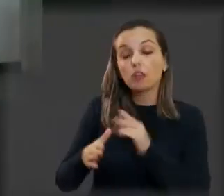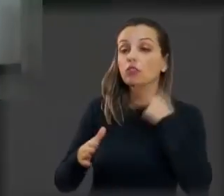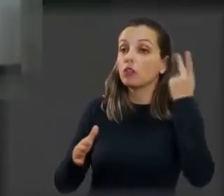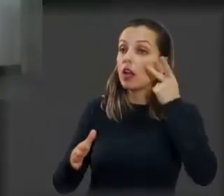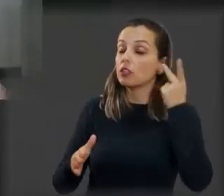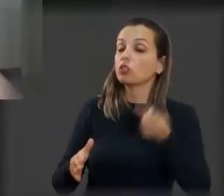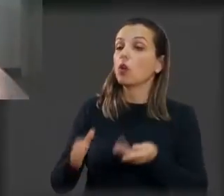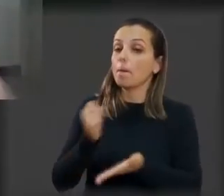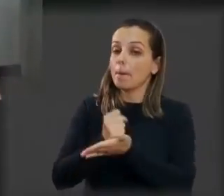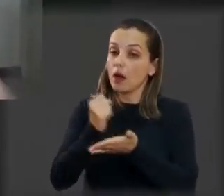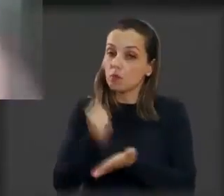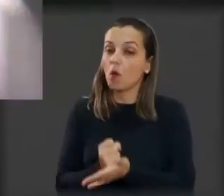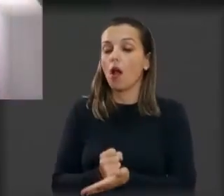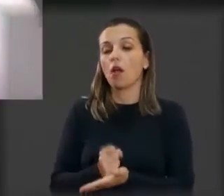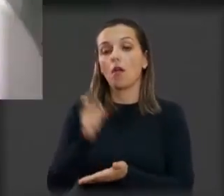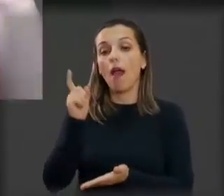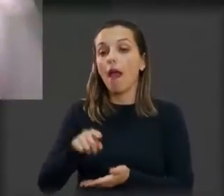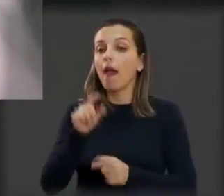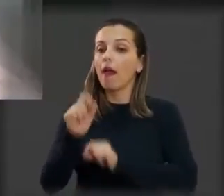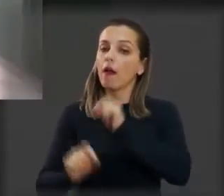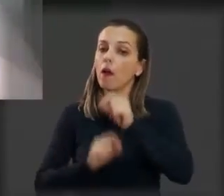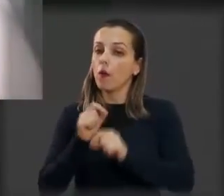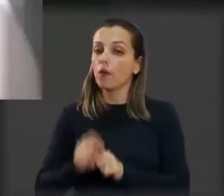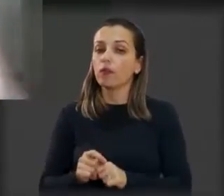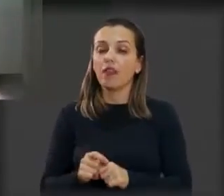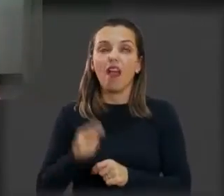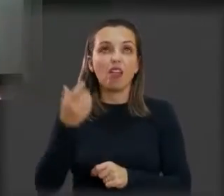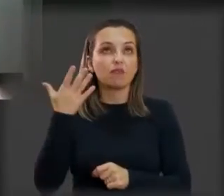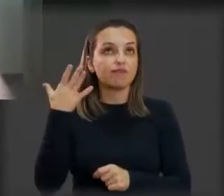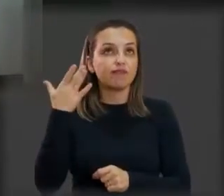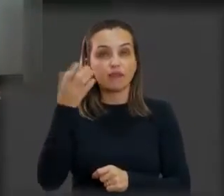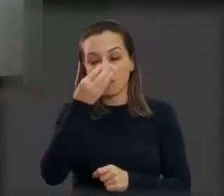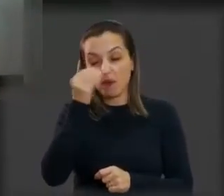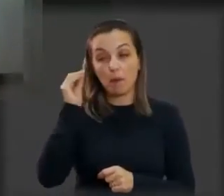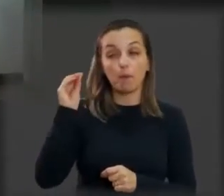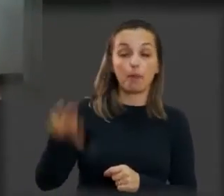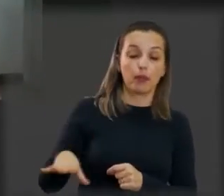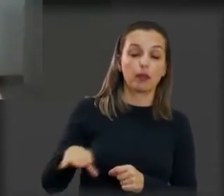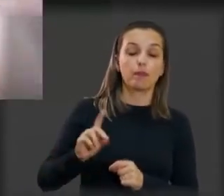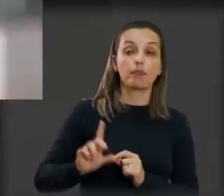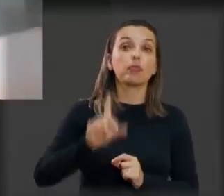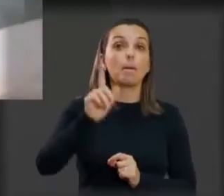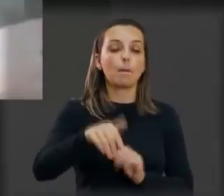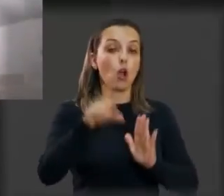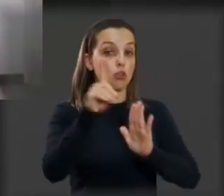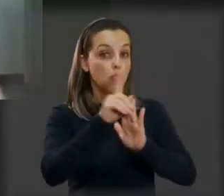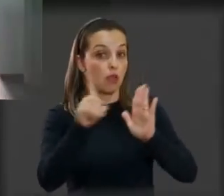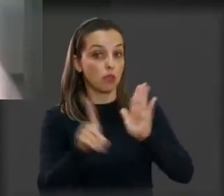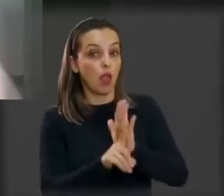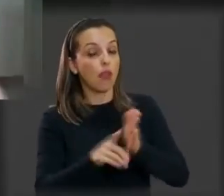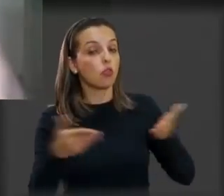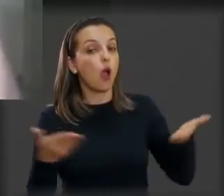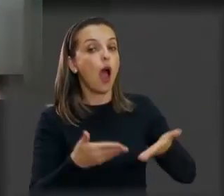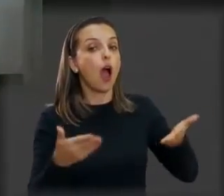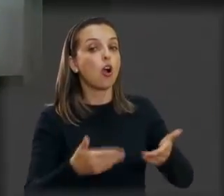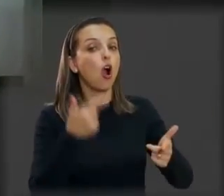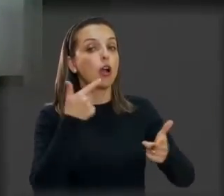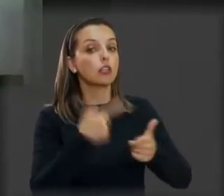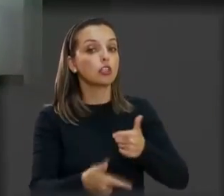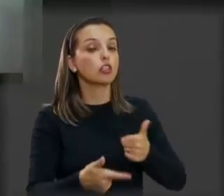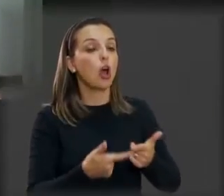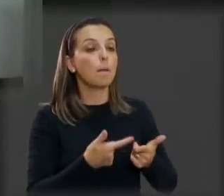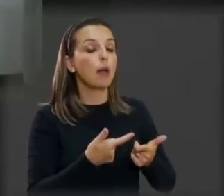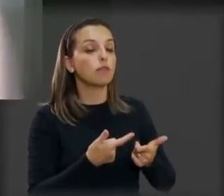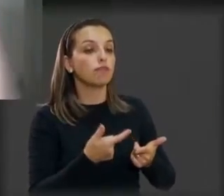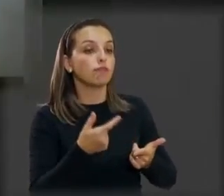protocola aqui, inclusive da base, que fica na água, que ninguém escuta. E aí sai decreto, como saiu um agora, falando sobre as